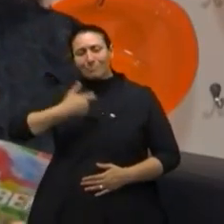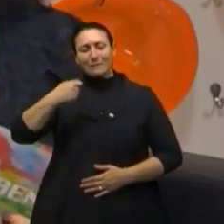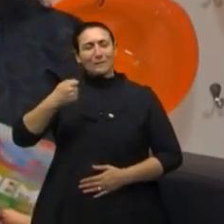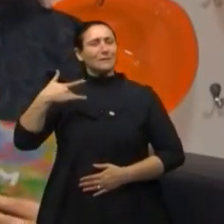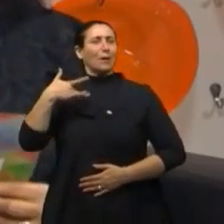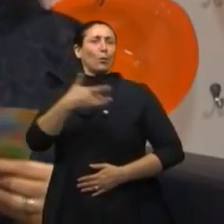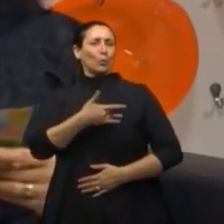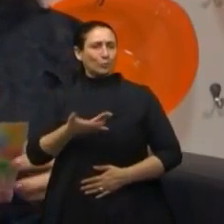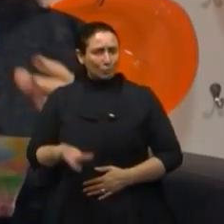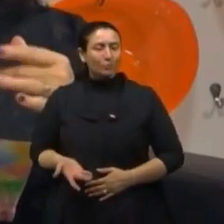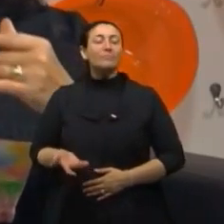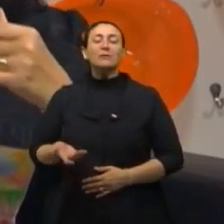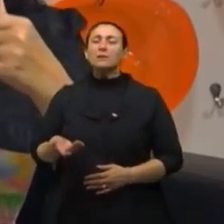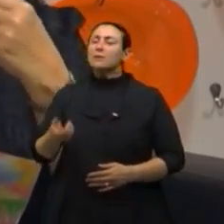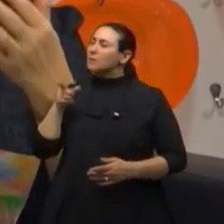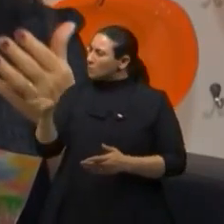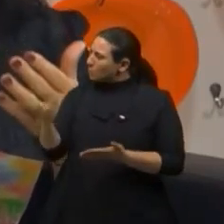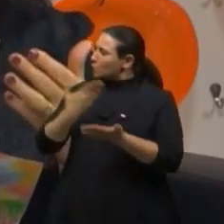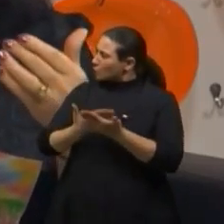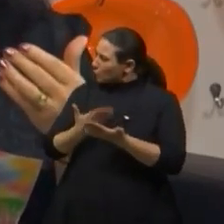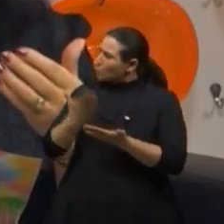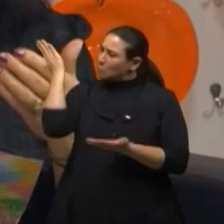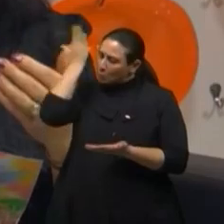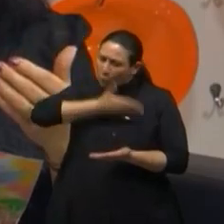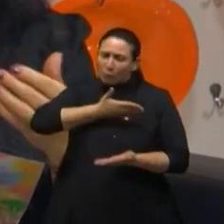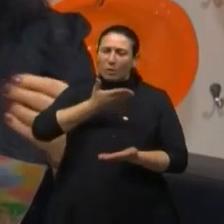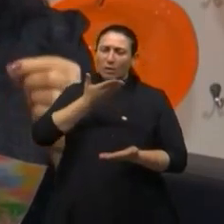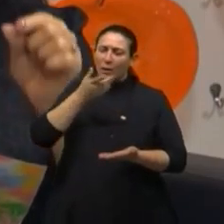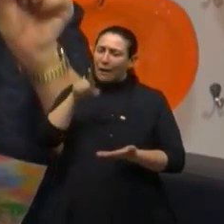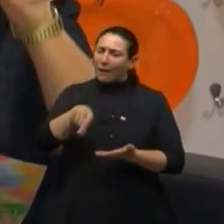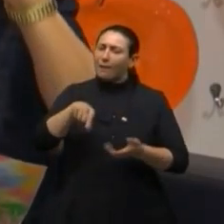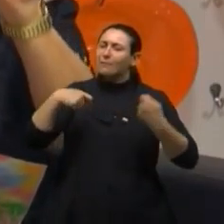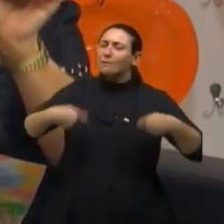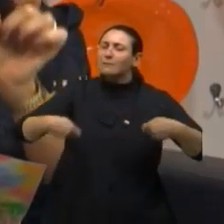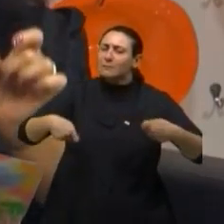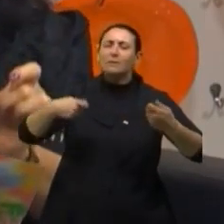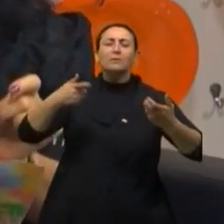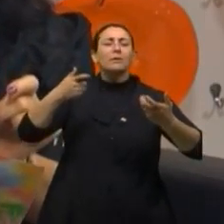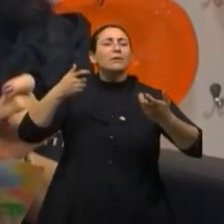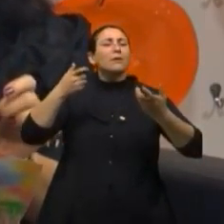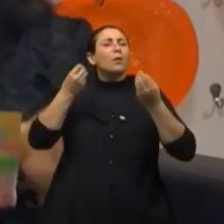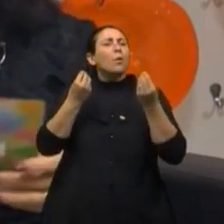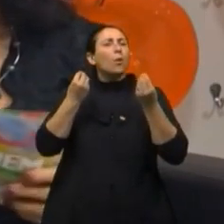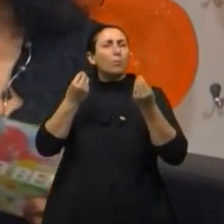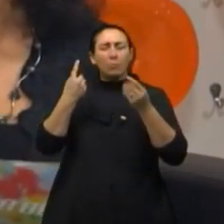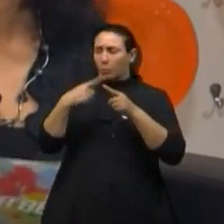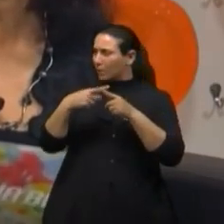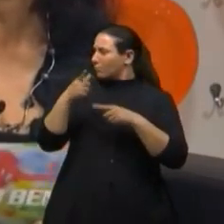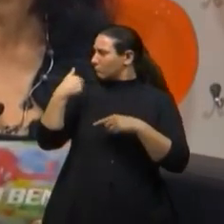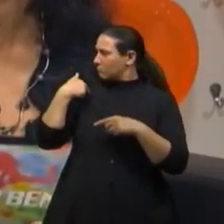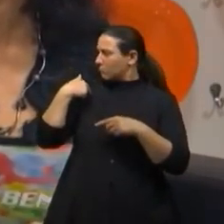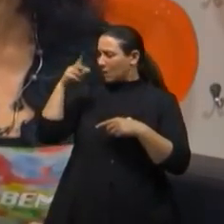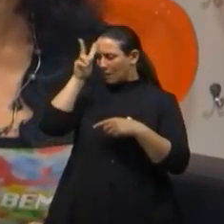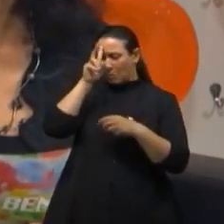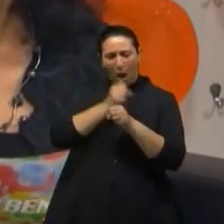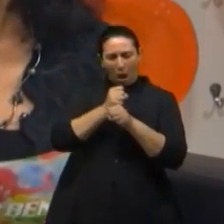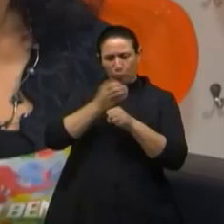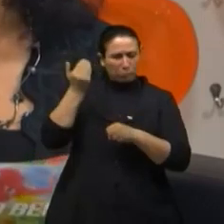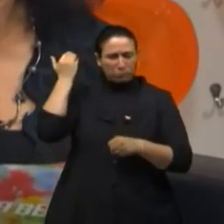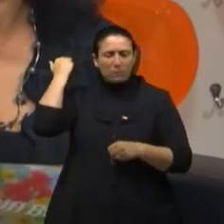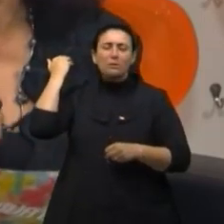né Eh esses estudos é que mostraram a necessidade também desse item nos exames Gerais porque eu me reporto H uns anos